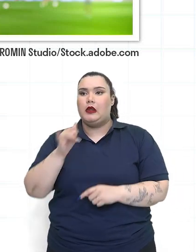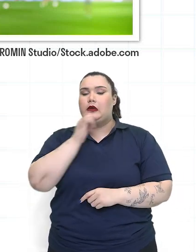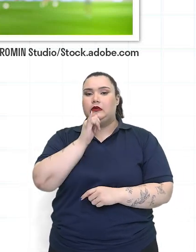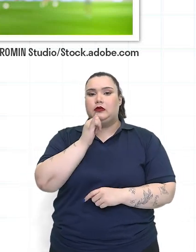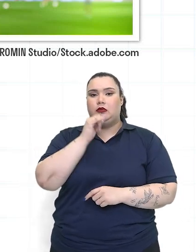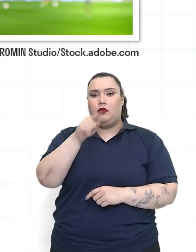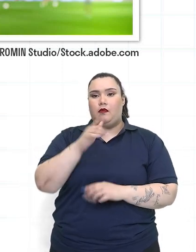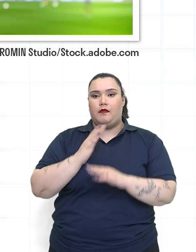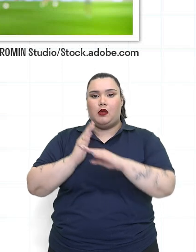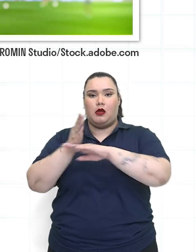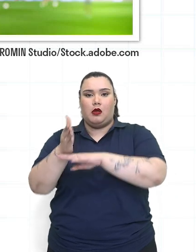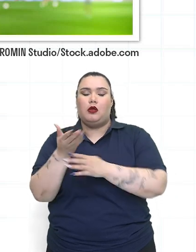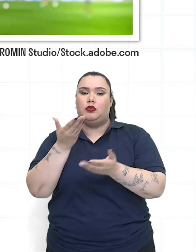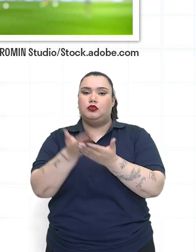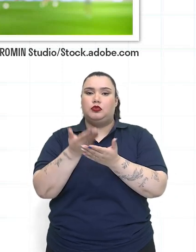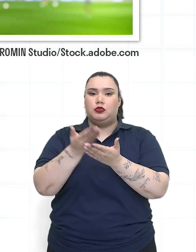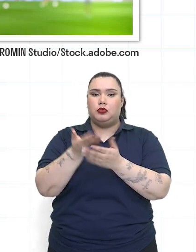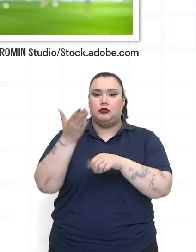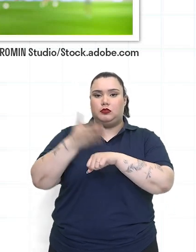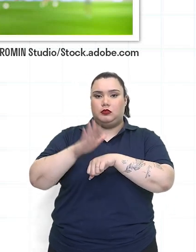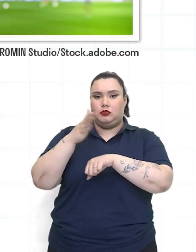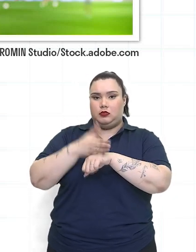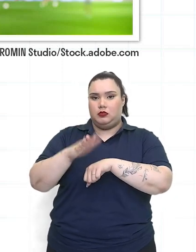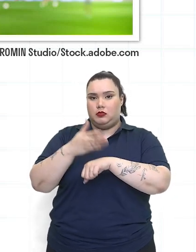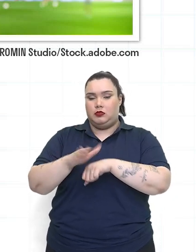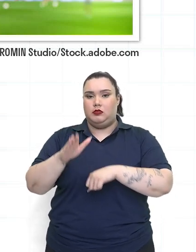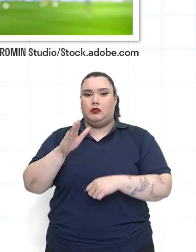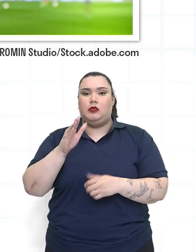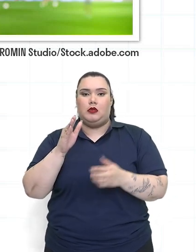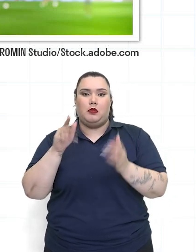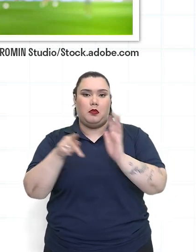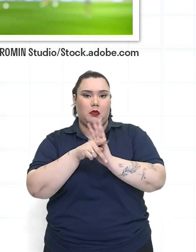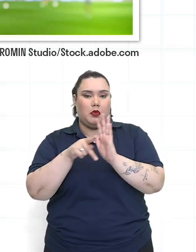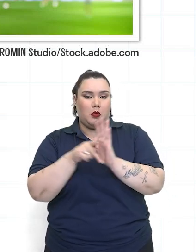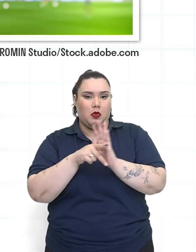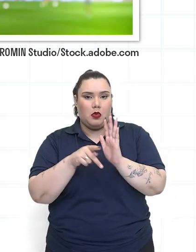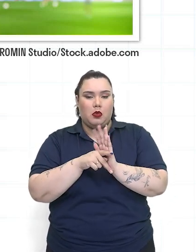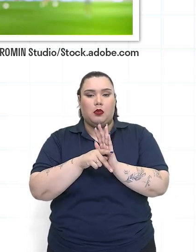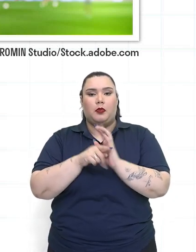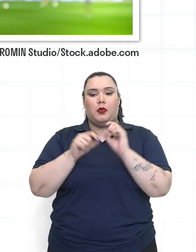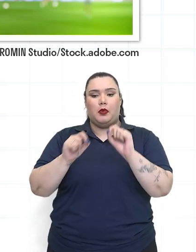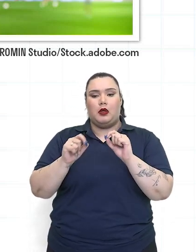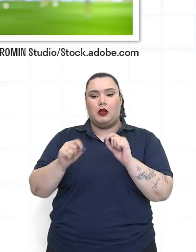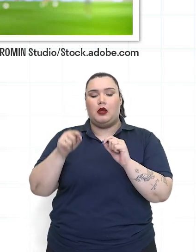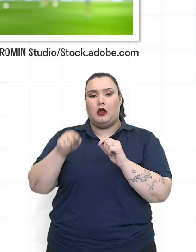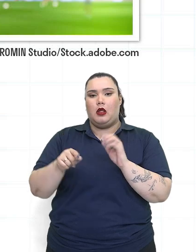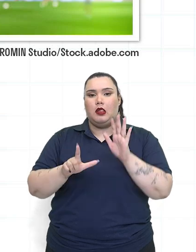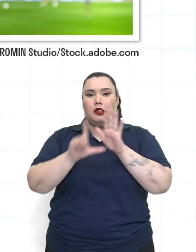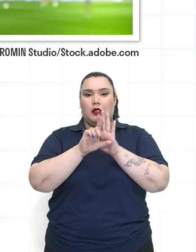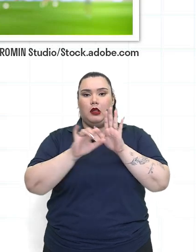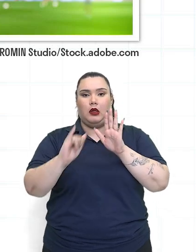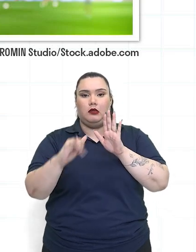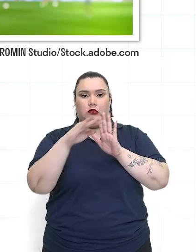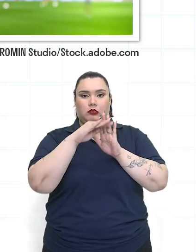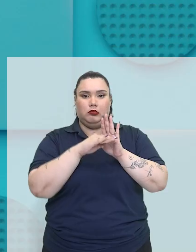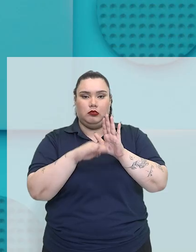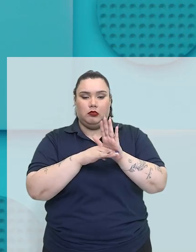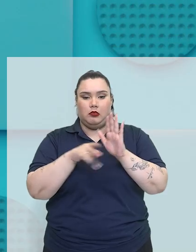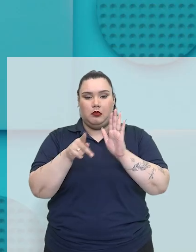vai fazer as suas aulas de legislação, né, da legislação do trânsito,